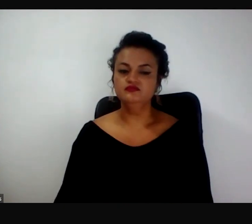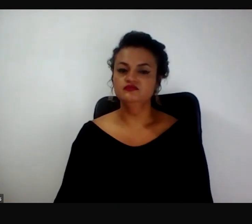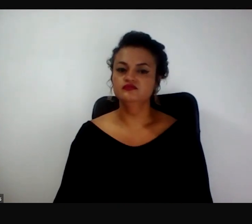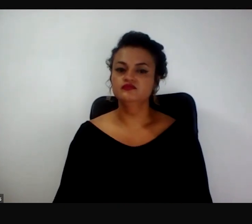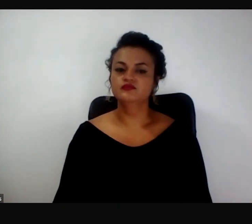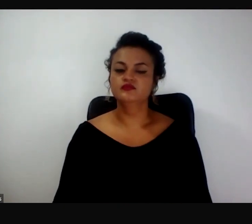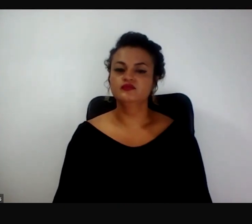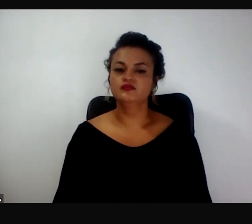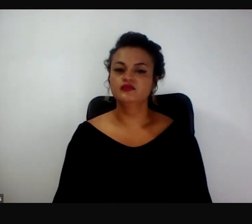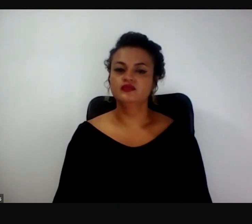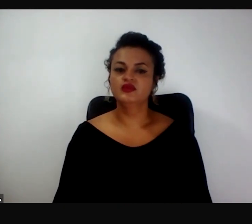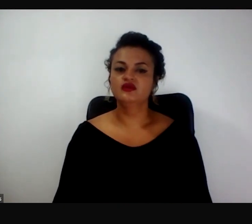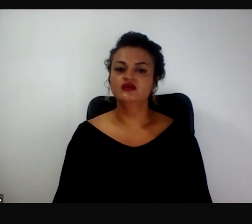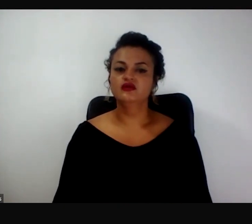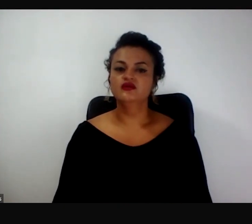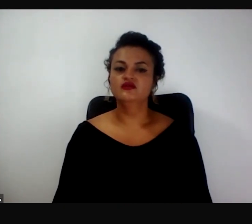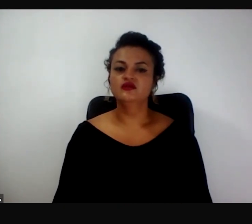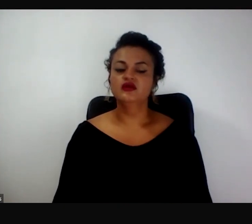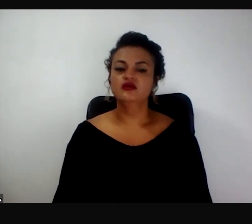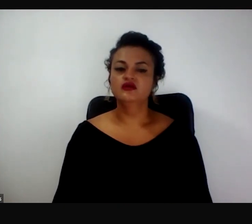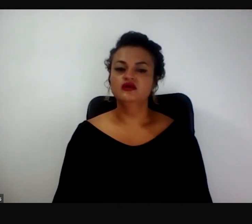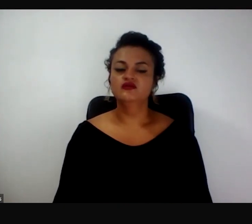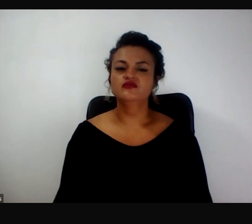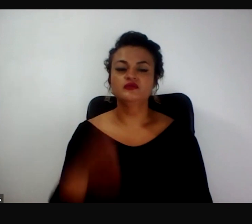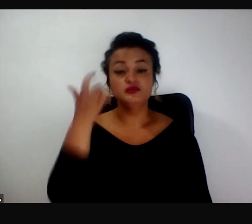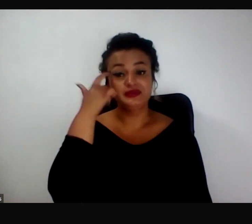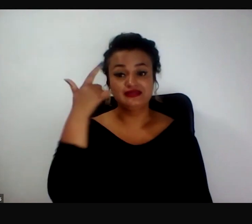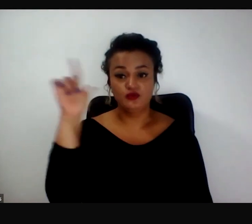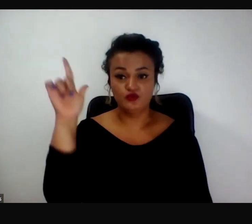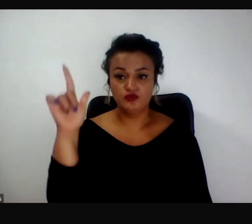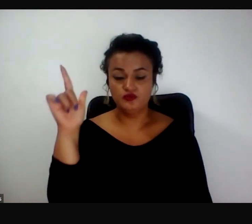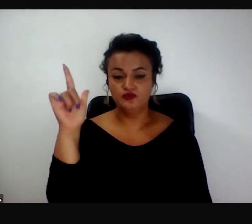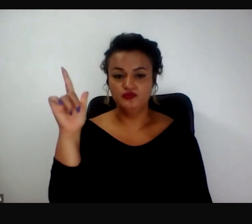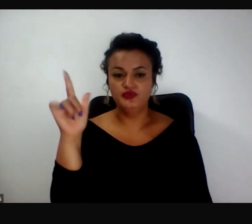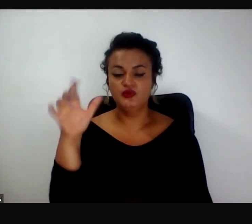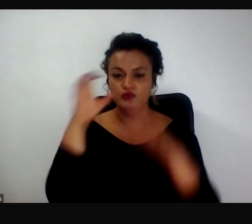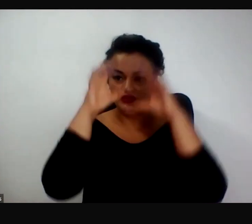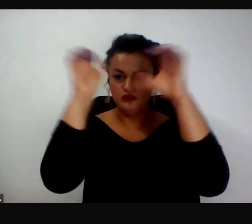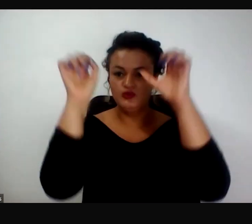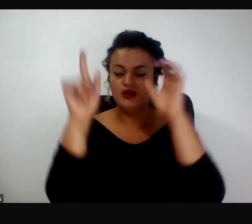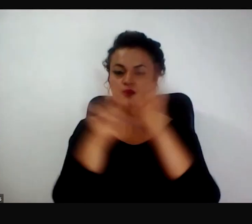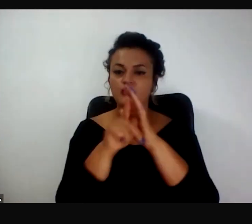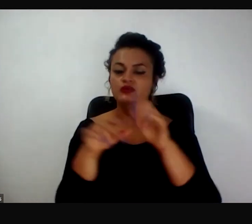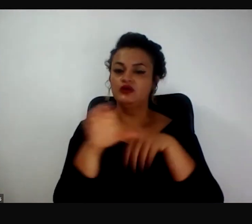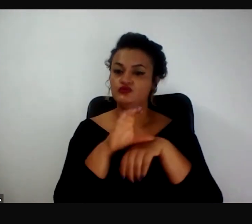Vamos olhar uns minutinhos ao Tribunal Constitucional.